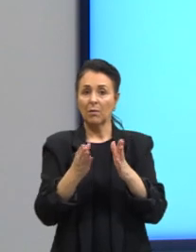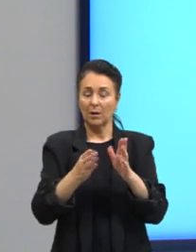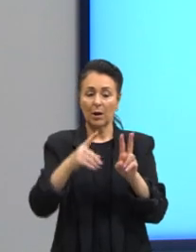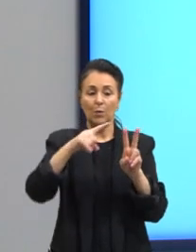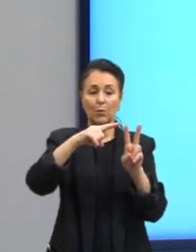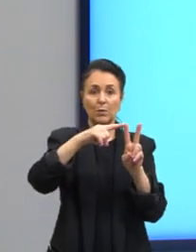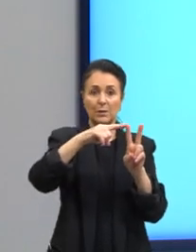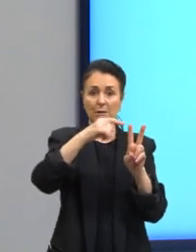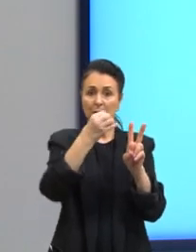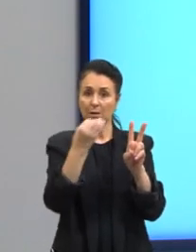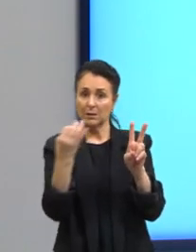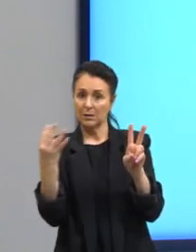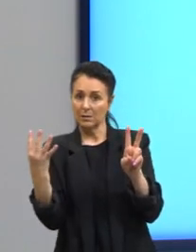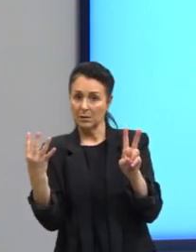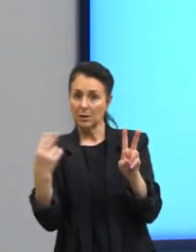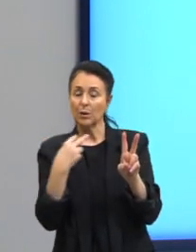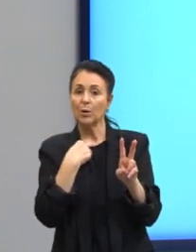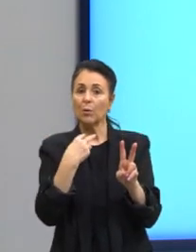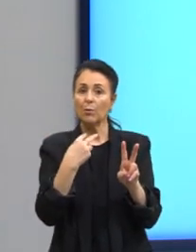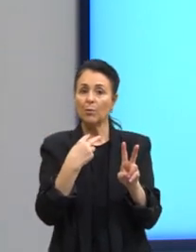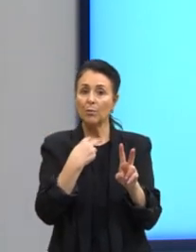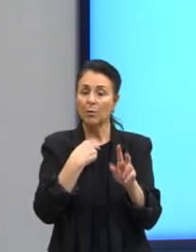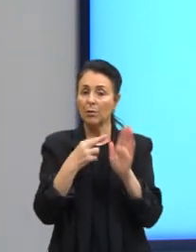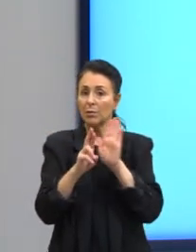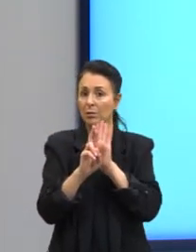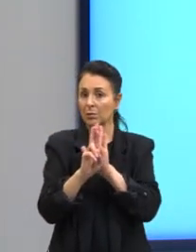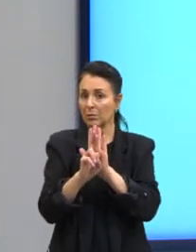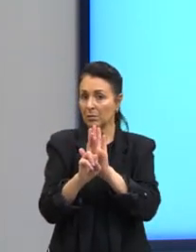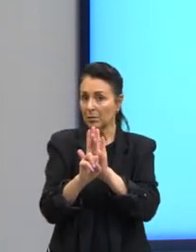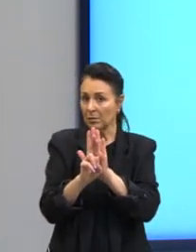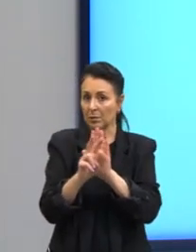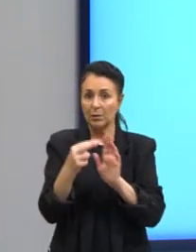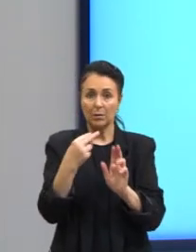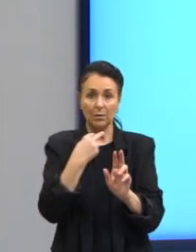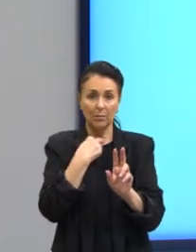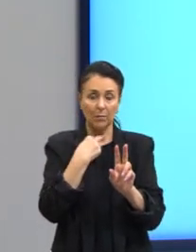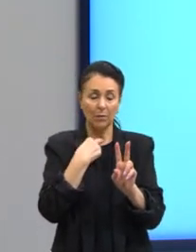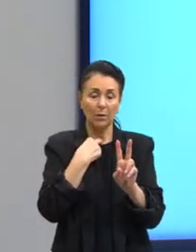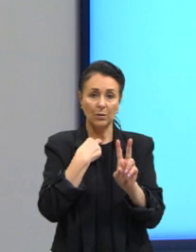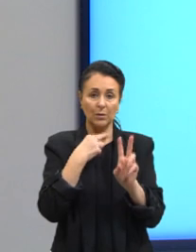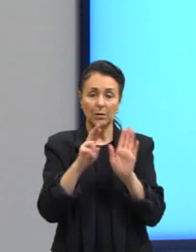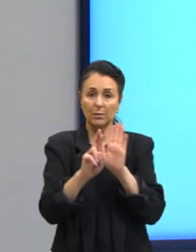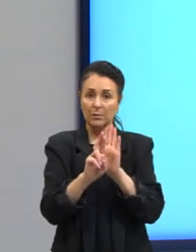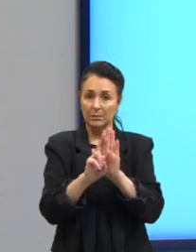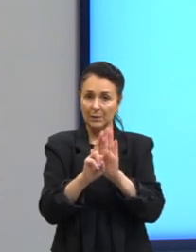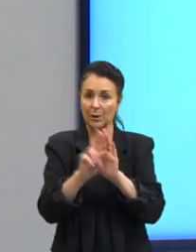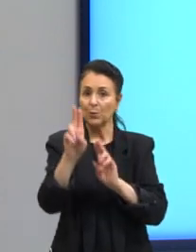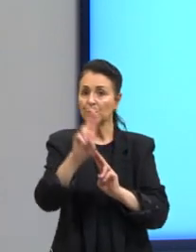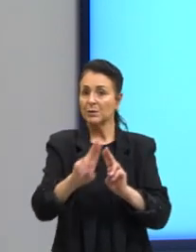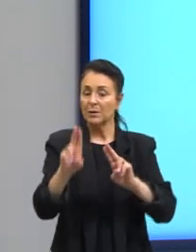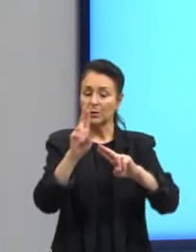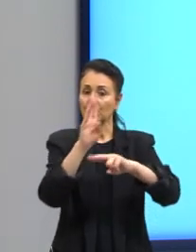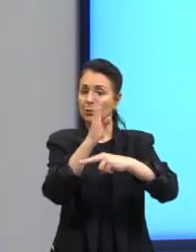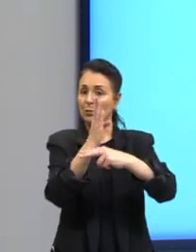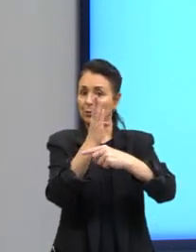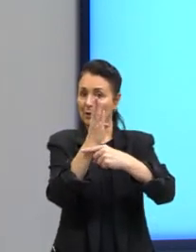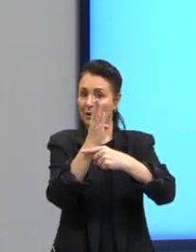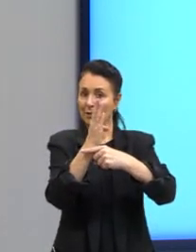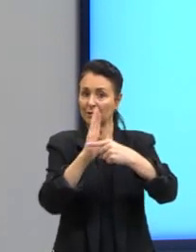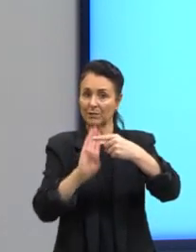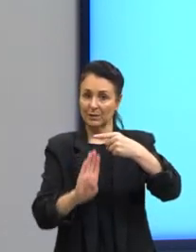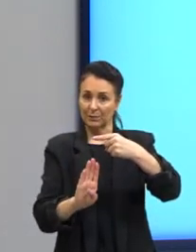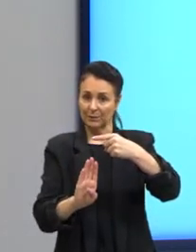Racionais vejam bem não pode ser depois o número irracional ele não pode ser representado como uma fração